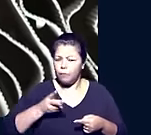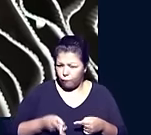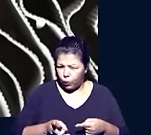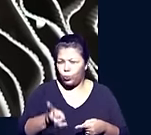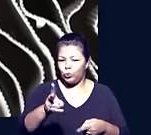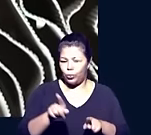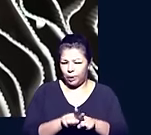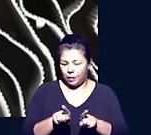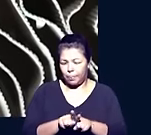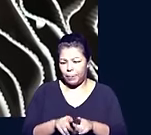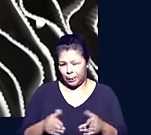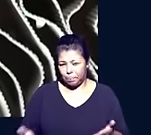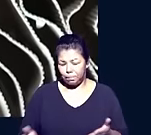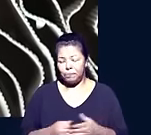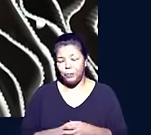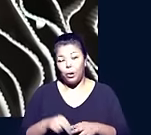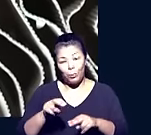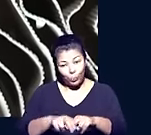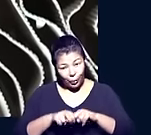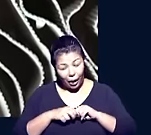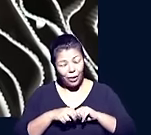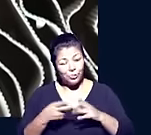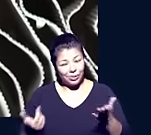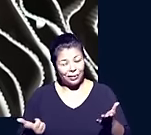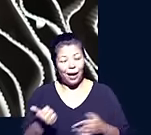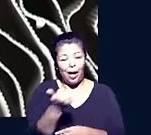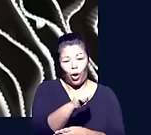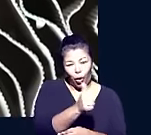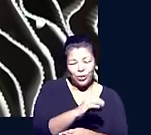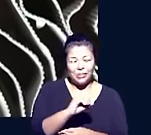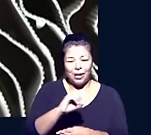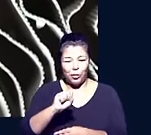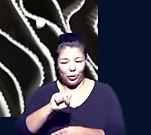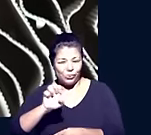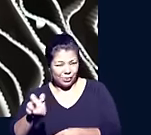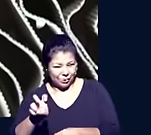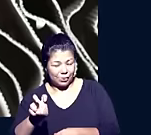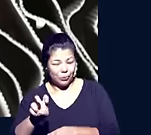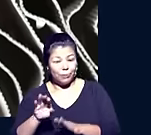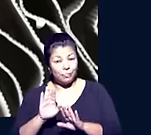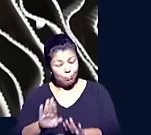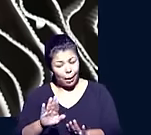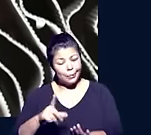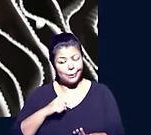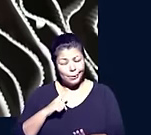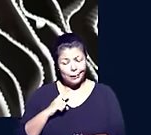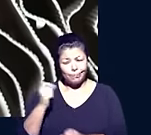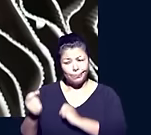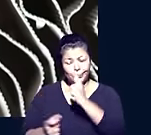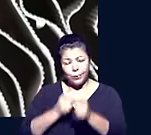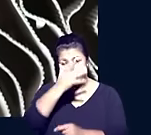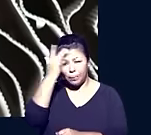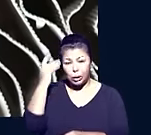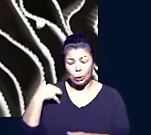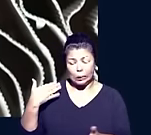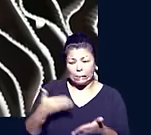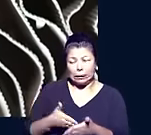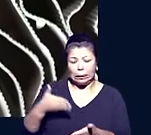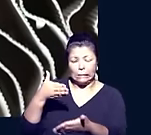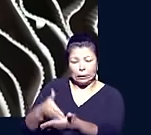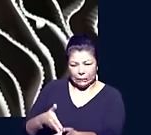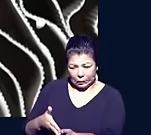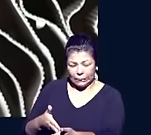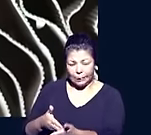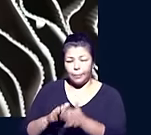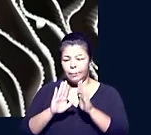da 1185 mas há resistências e principalmente eu tenho ouvido de parlamentares e de empresários de básicas